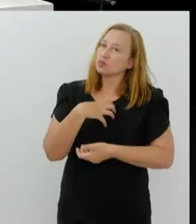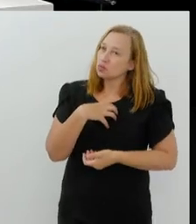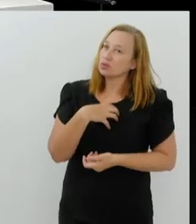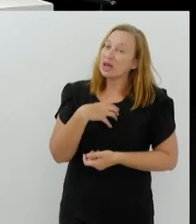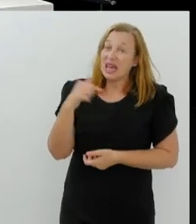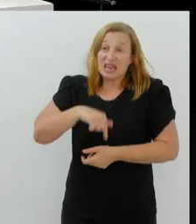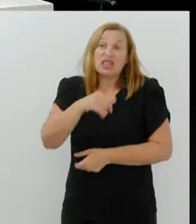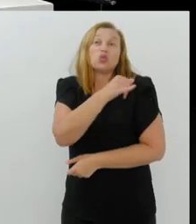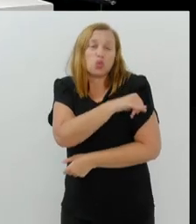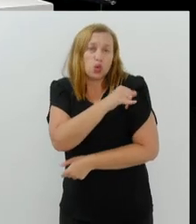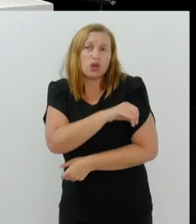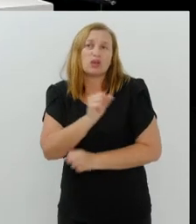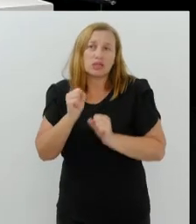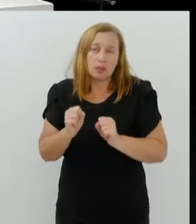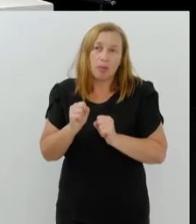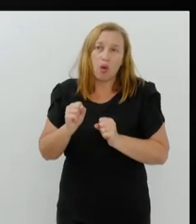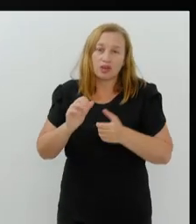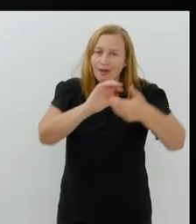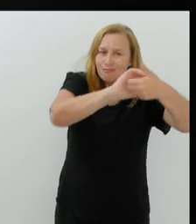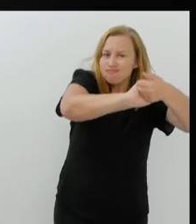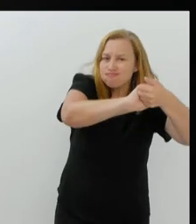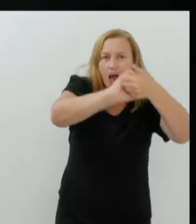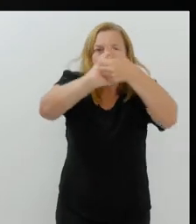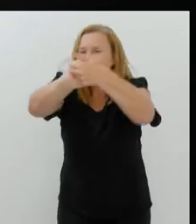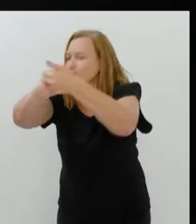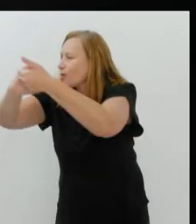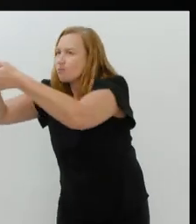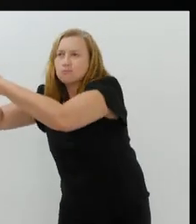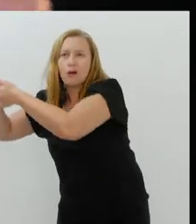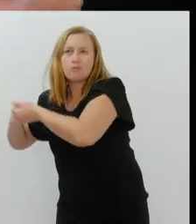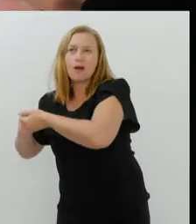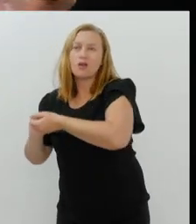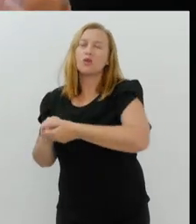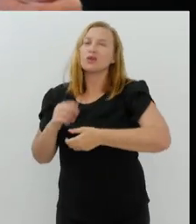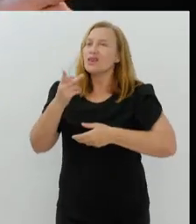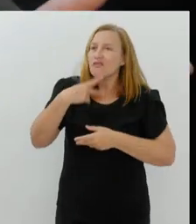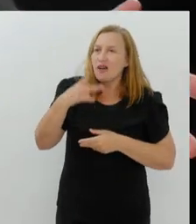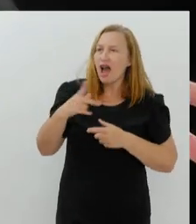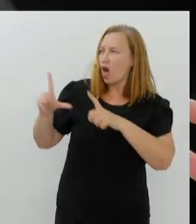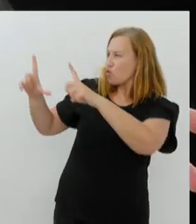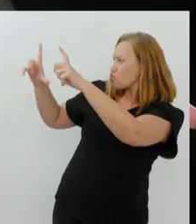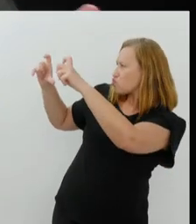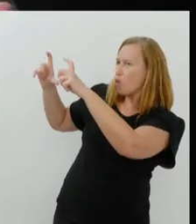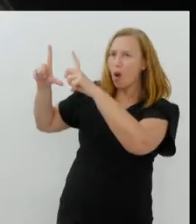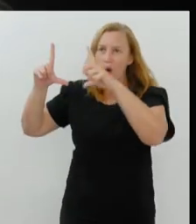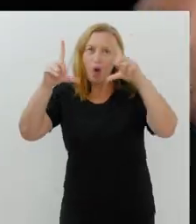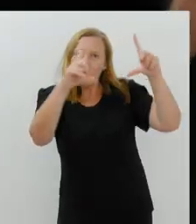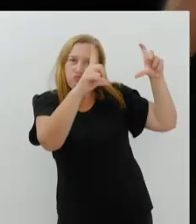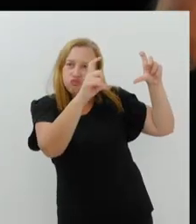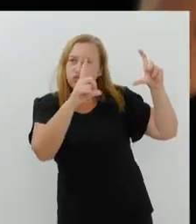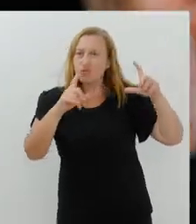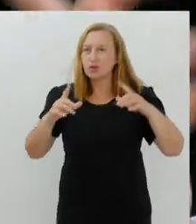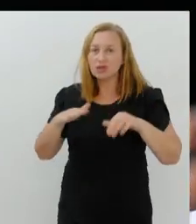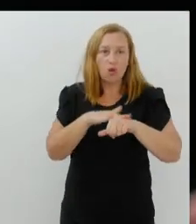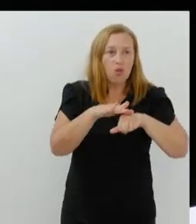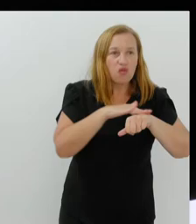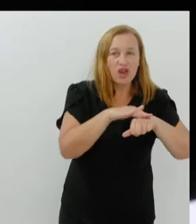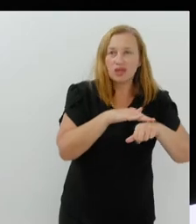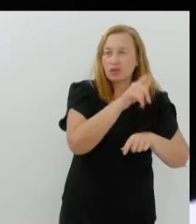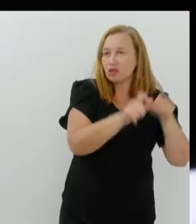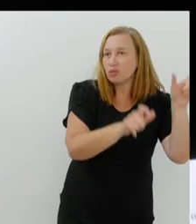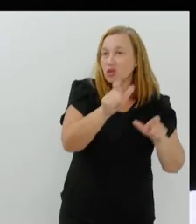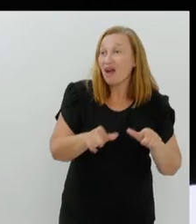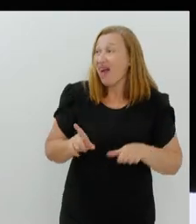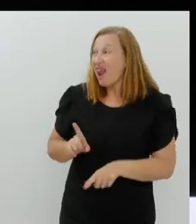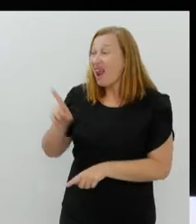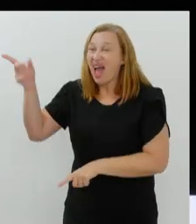Então, eu sinto isso, sempre cito isso, que aqui no Rio você pode estender a mão e cumprimentar Sim, um fã. Sim, você fala com as pessoas. Tirar uma foto. Você